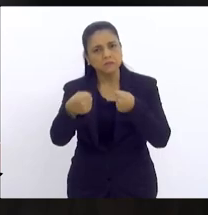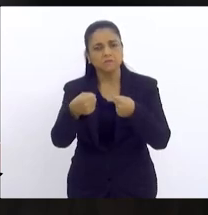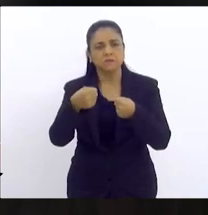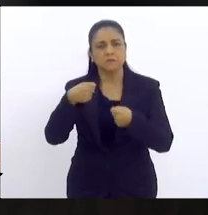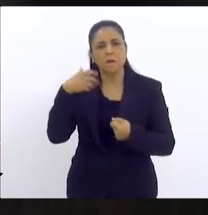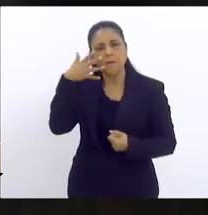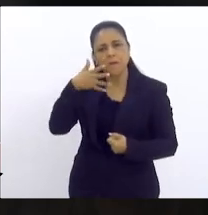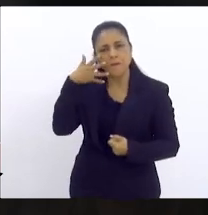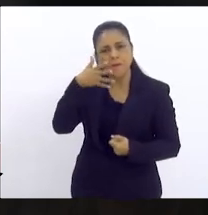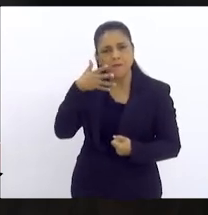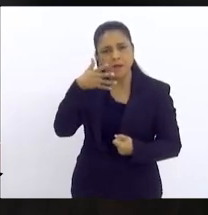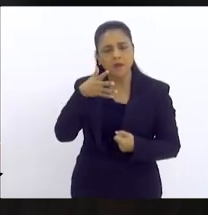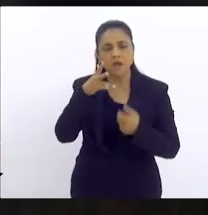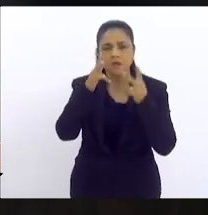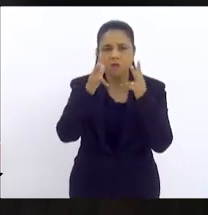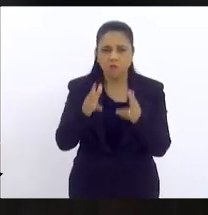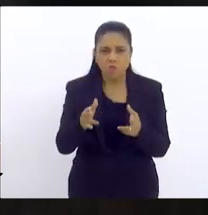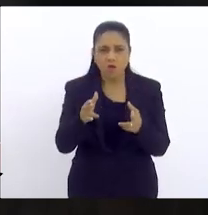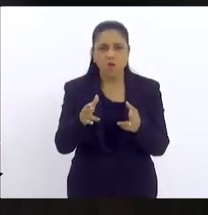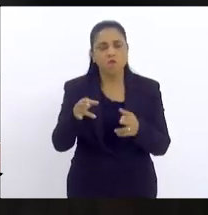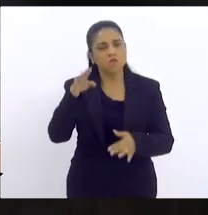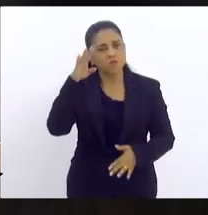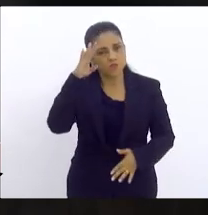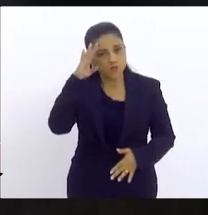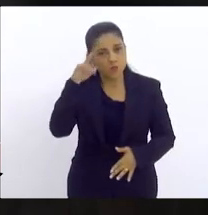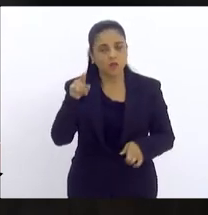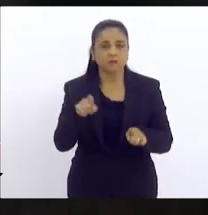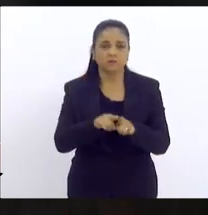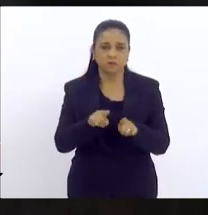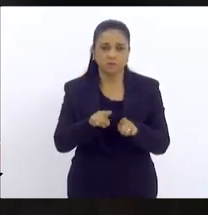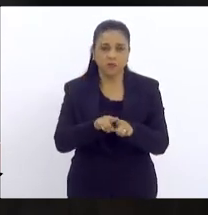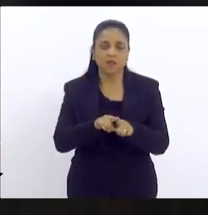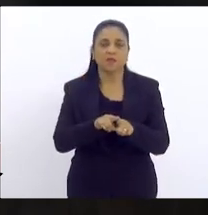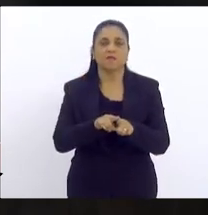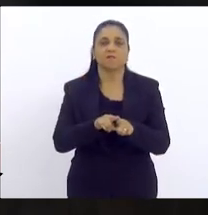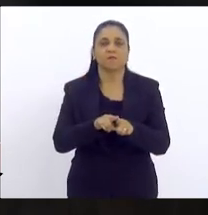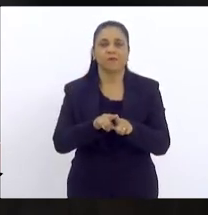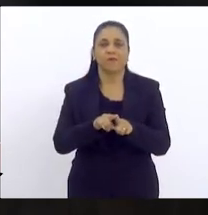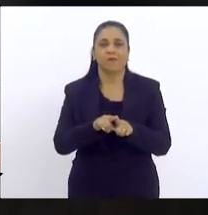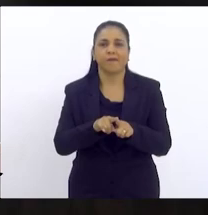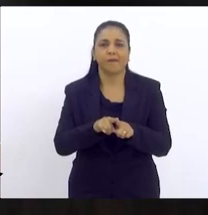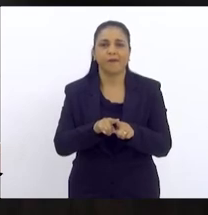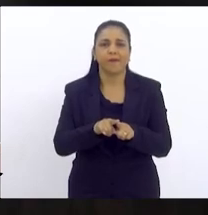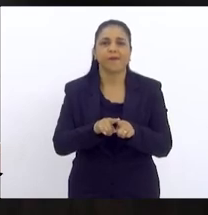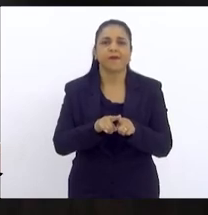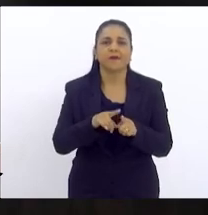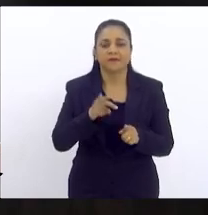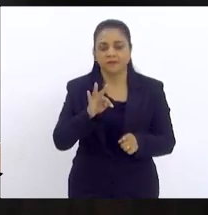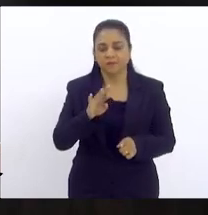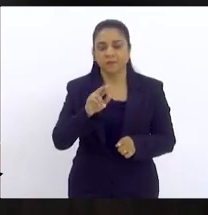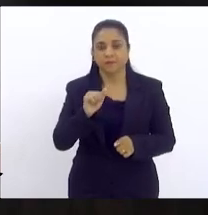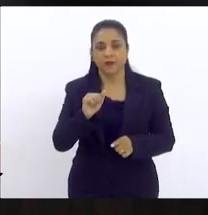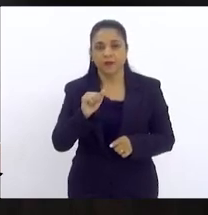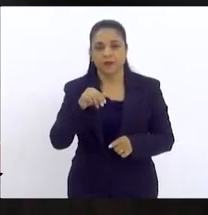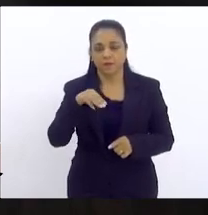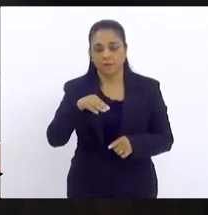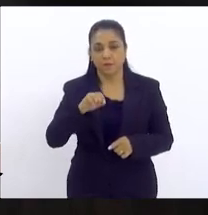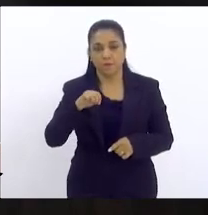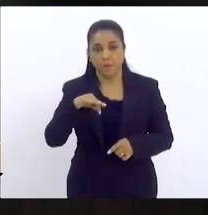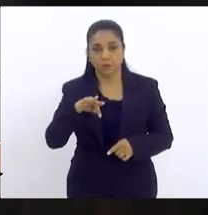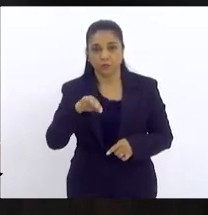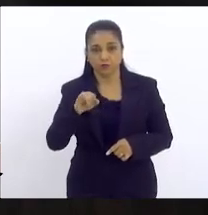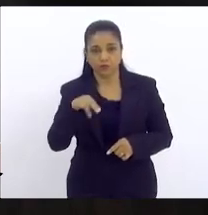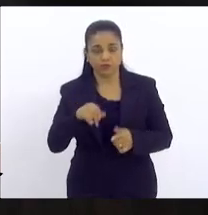temos feito com a guarnição infelizmente tomou pancada do tramontini como muitos outros policiais como a questão dos policiais